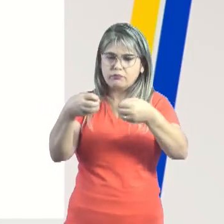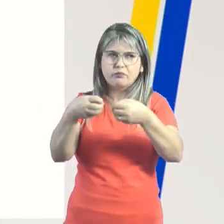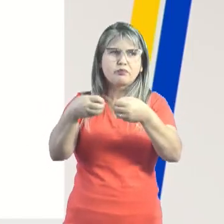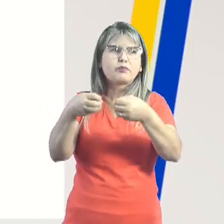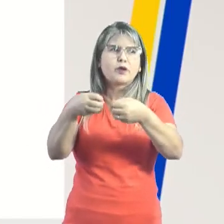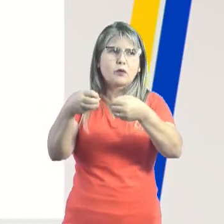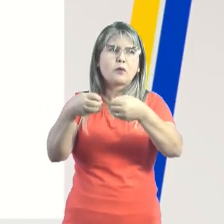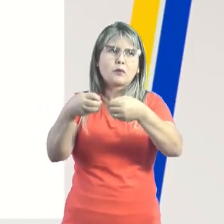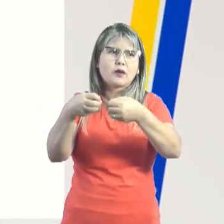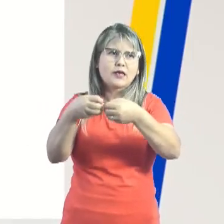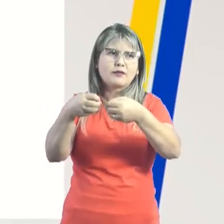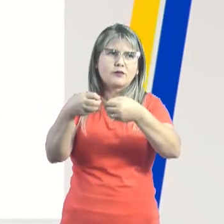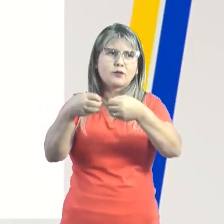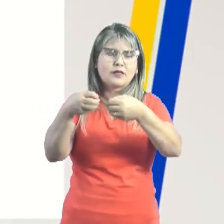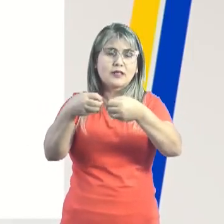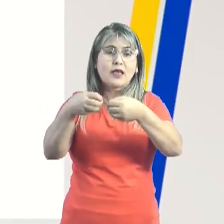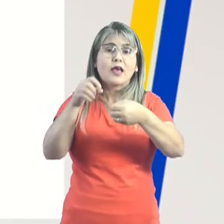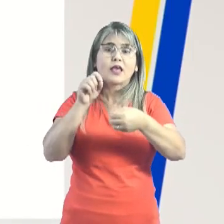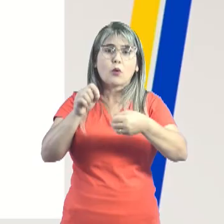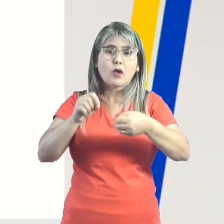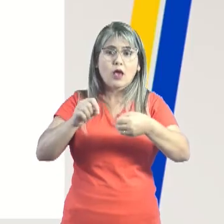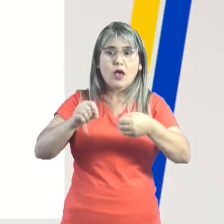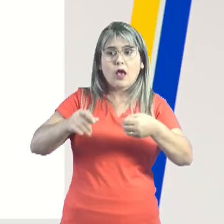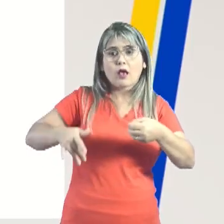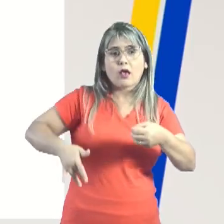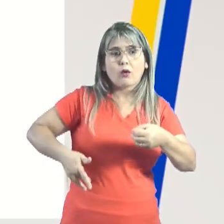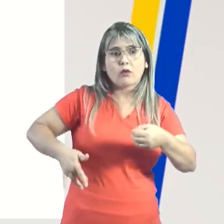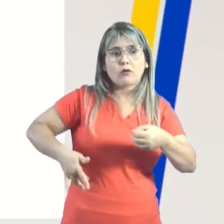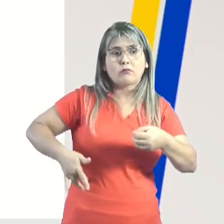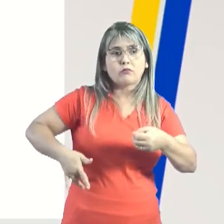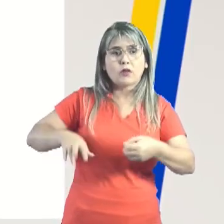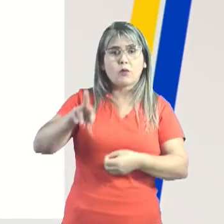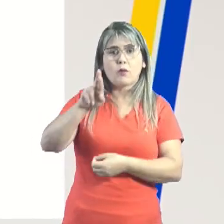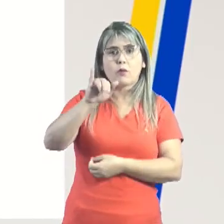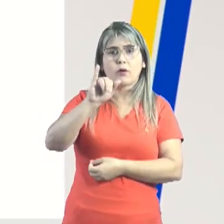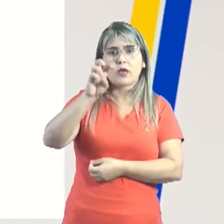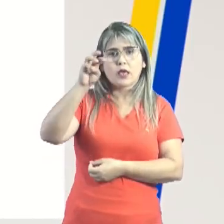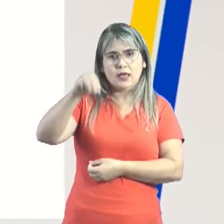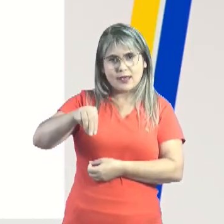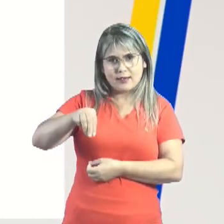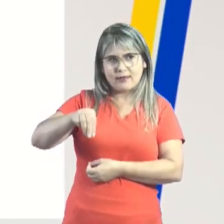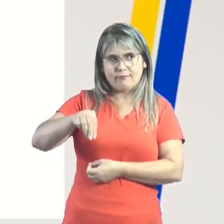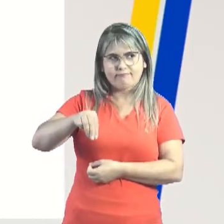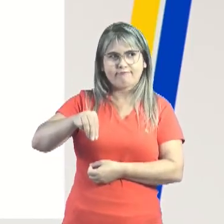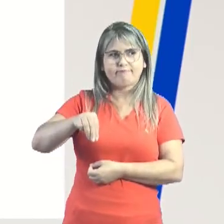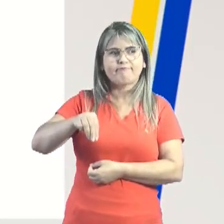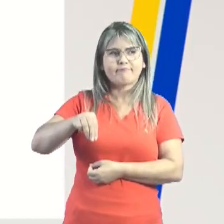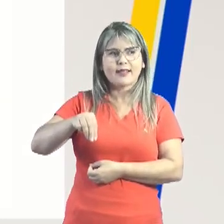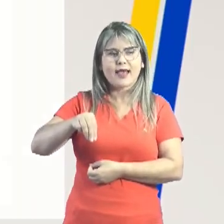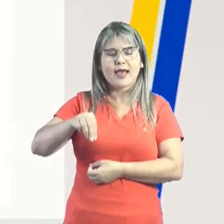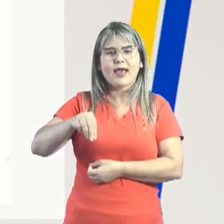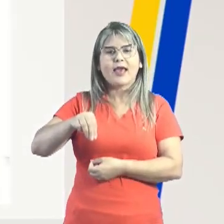bexiga armazena e depois, pela uretra, você vai eliminar ali, tá bom?